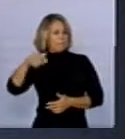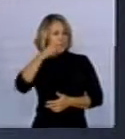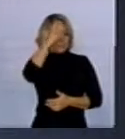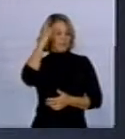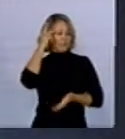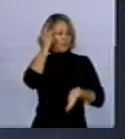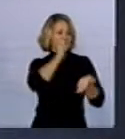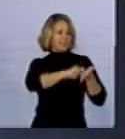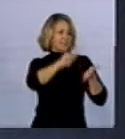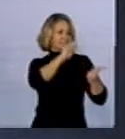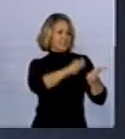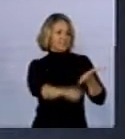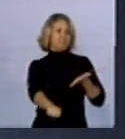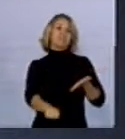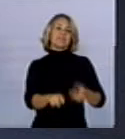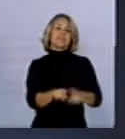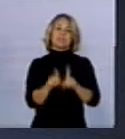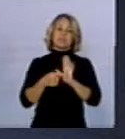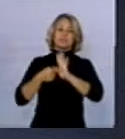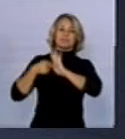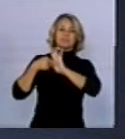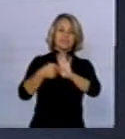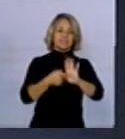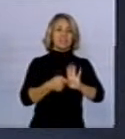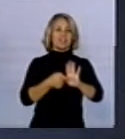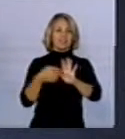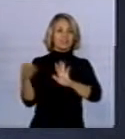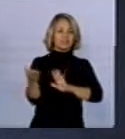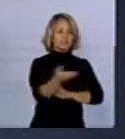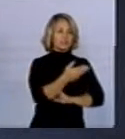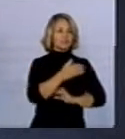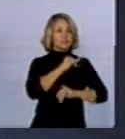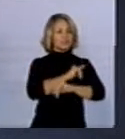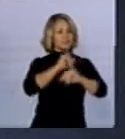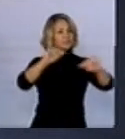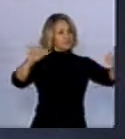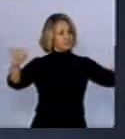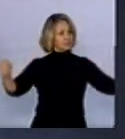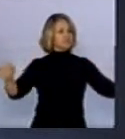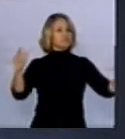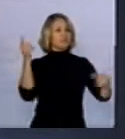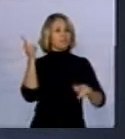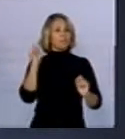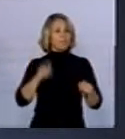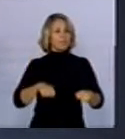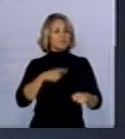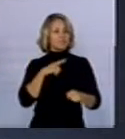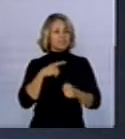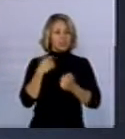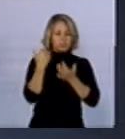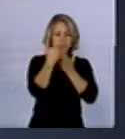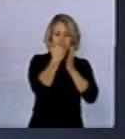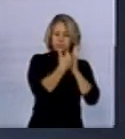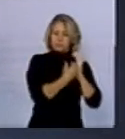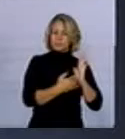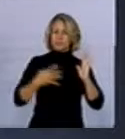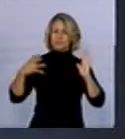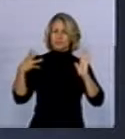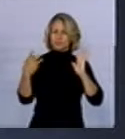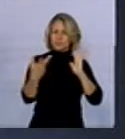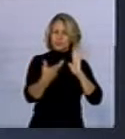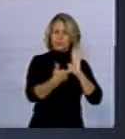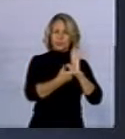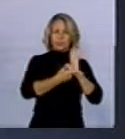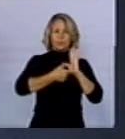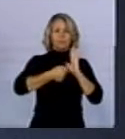demais presentes, me posicionar e trazer também algumas informações para que se faça uma abordagem de toda essa temática